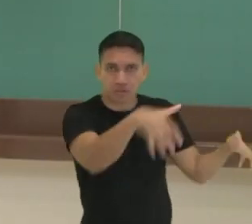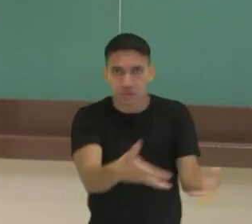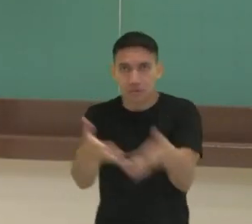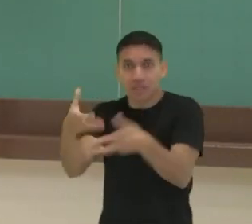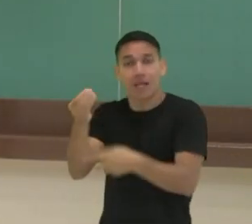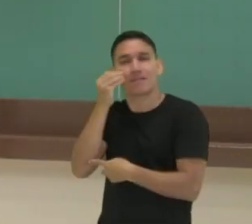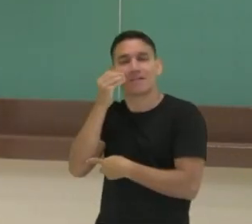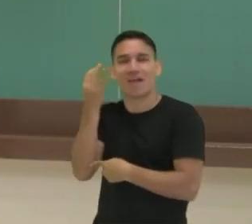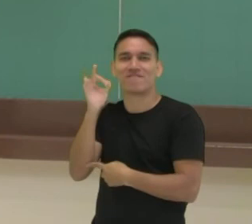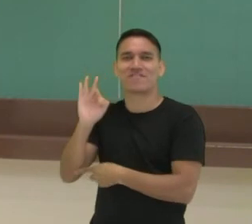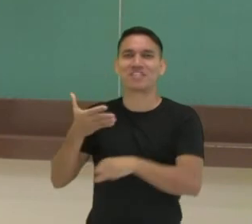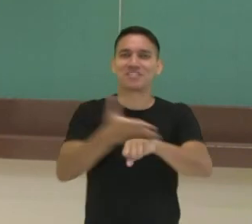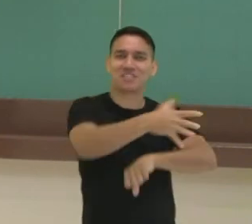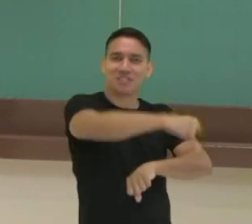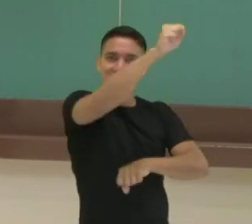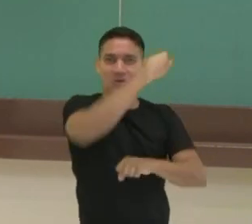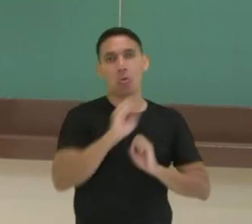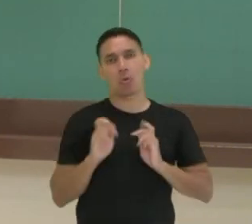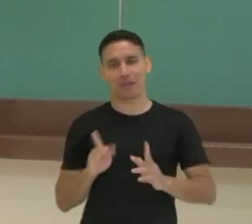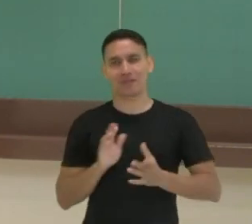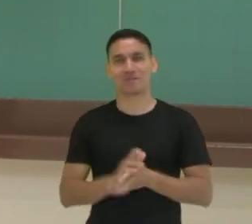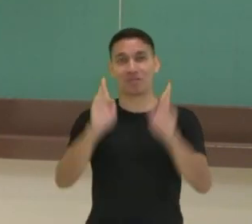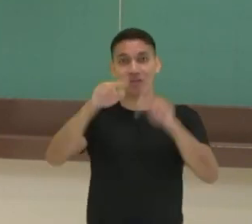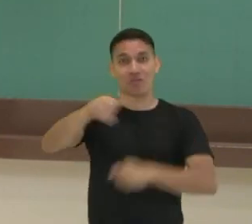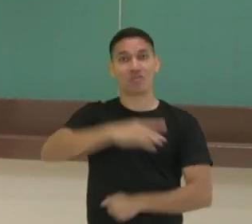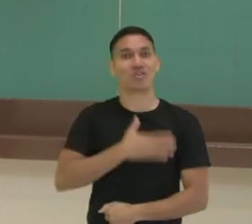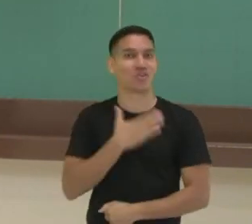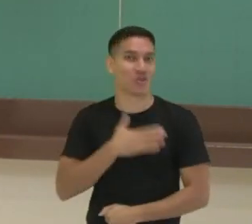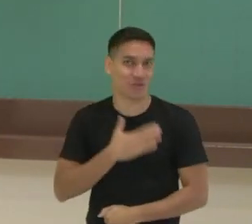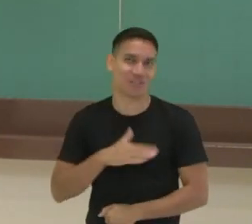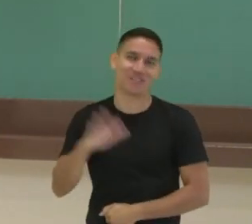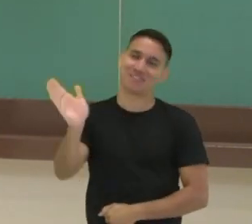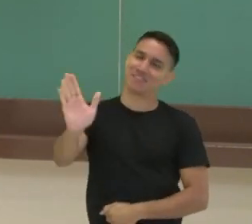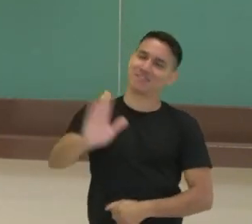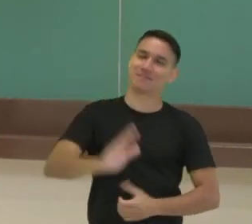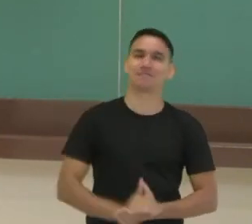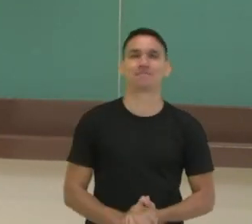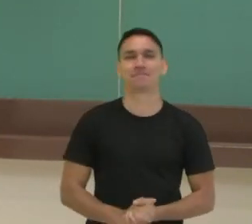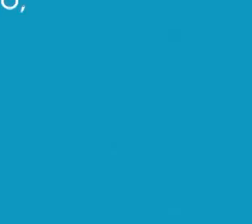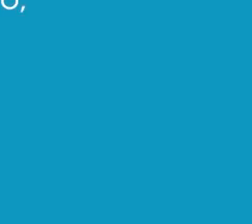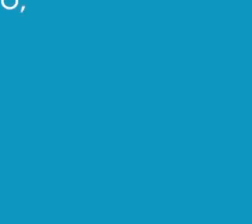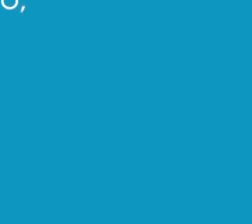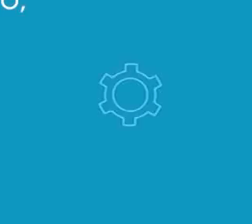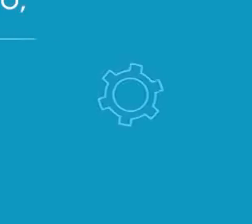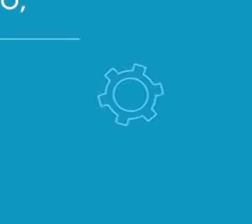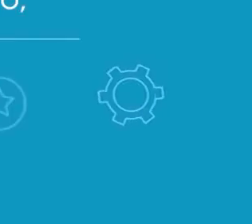da França, ok? Eu espero que vocês tenham gostado e até a próxima.